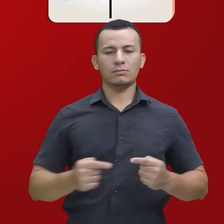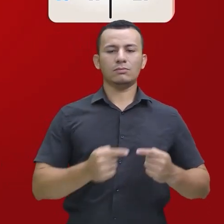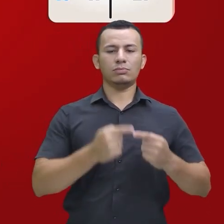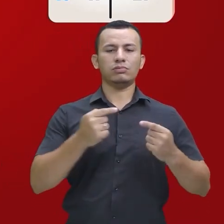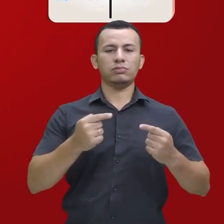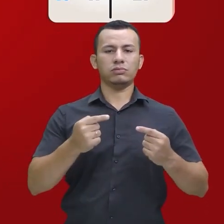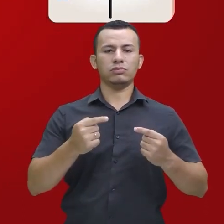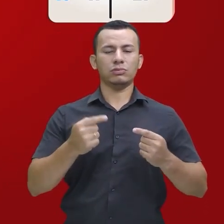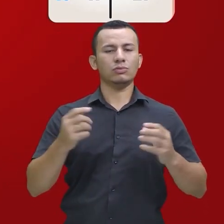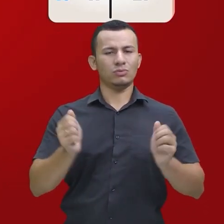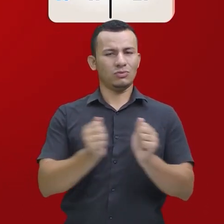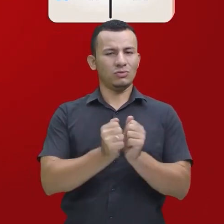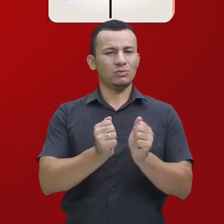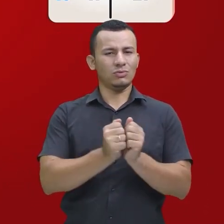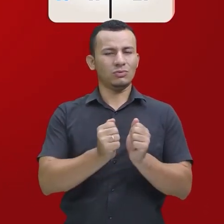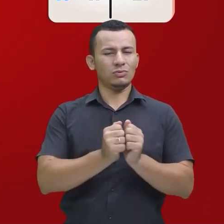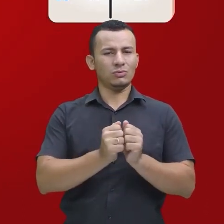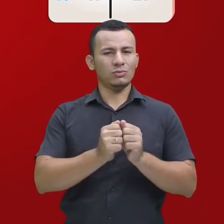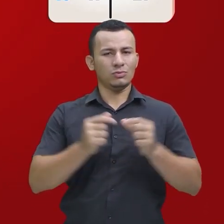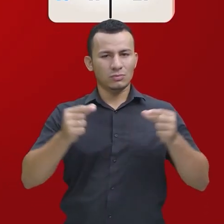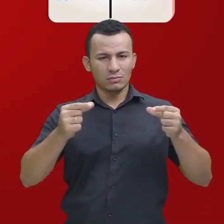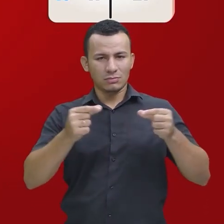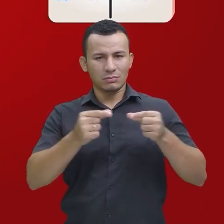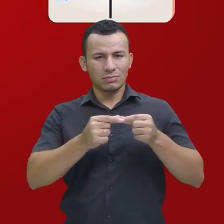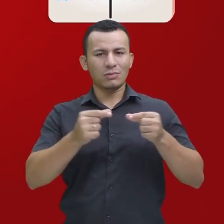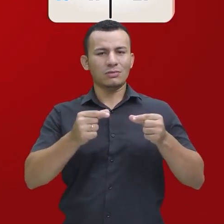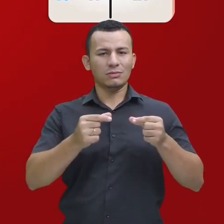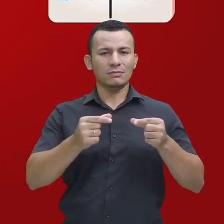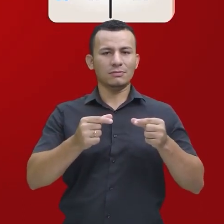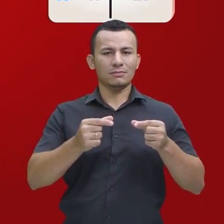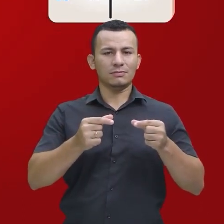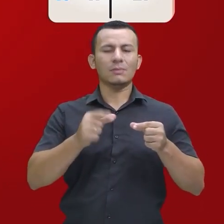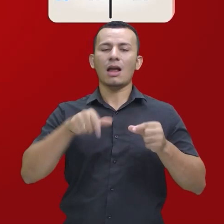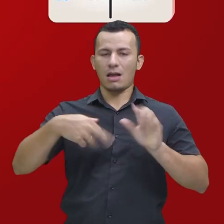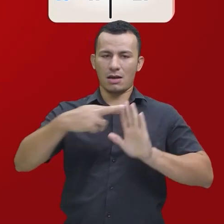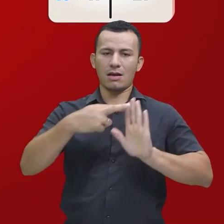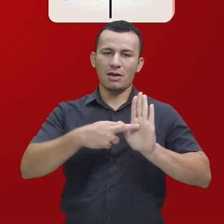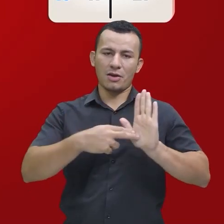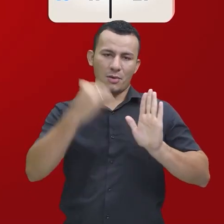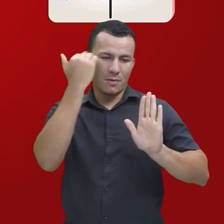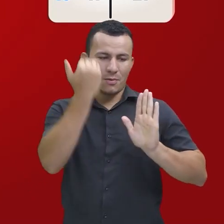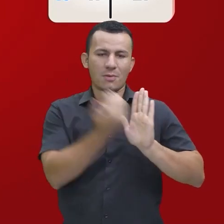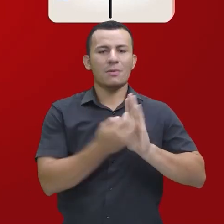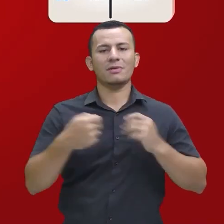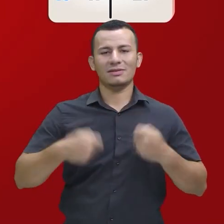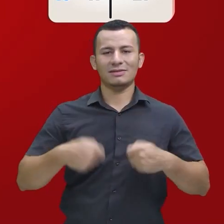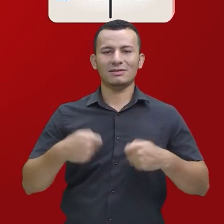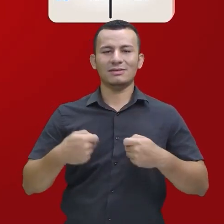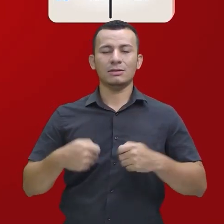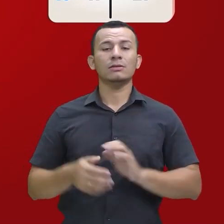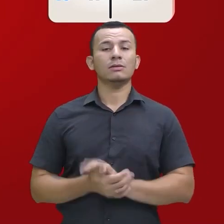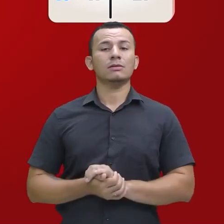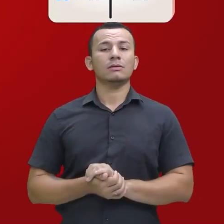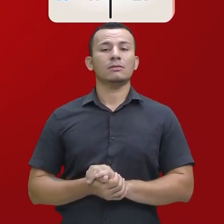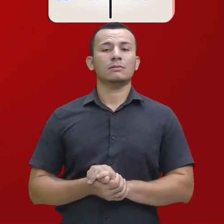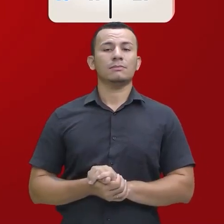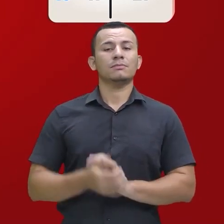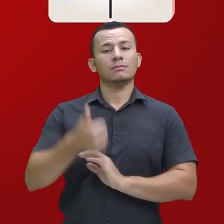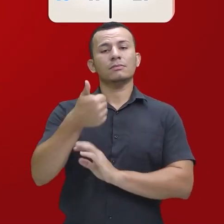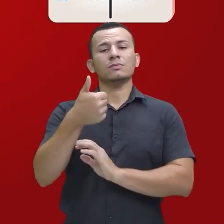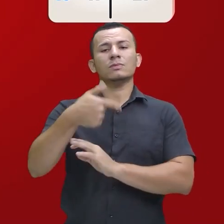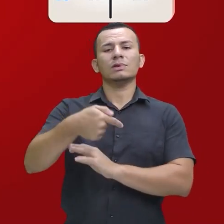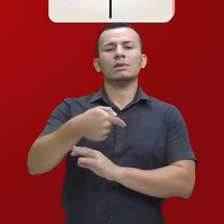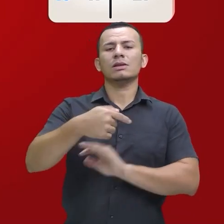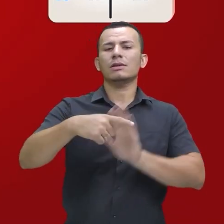cá, vou juntar pedra com pedra, que é a regra do jogo. E 17